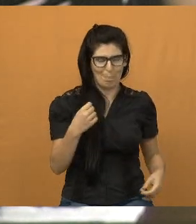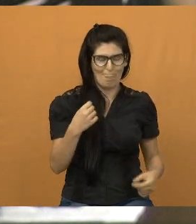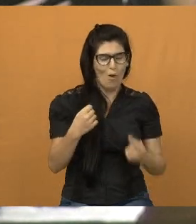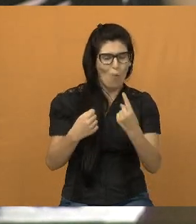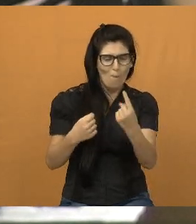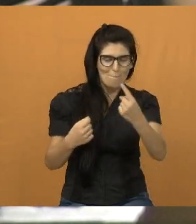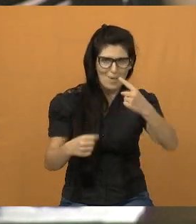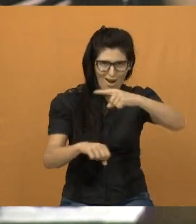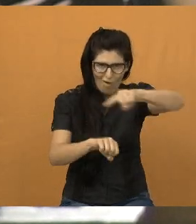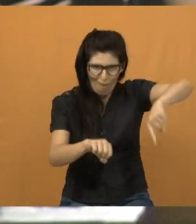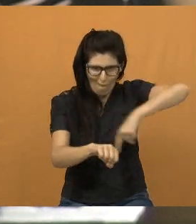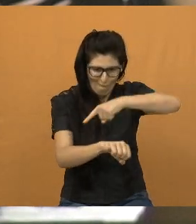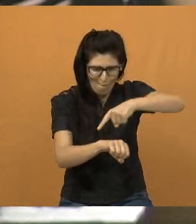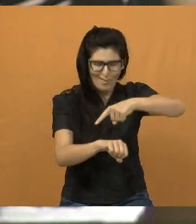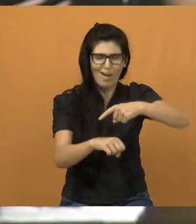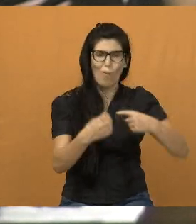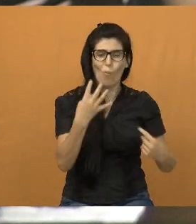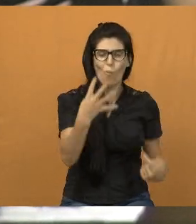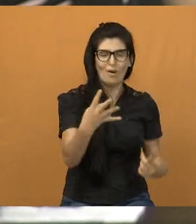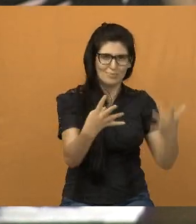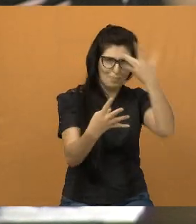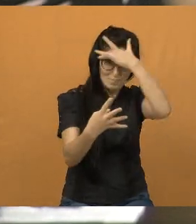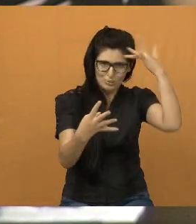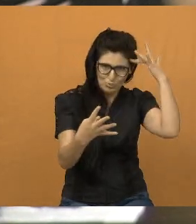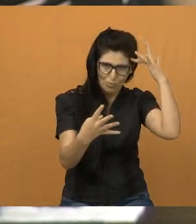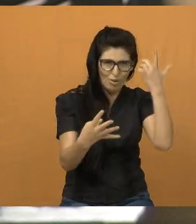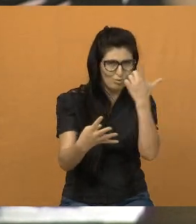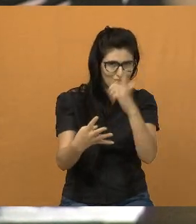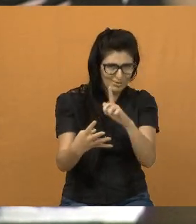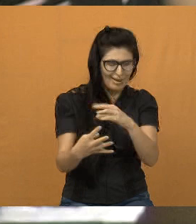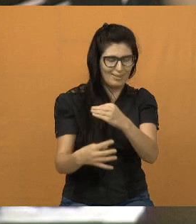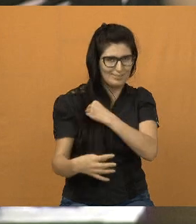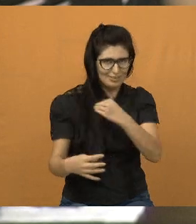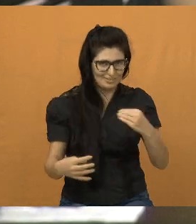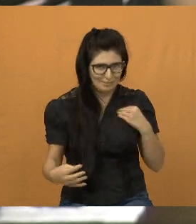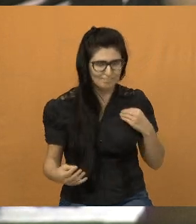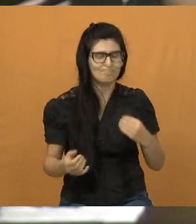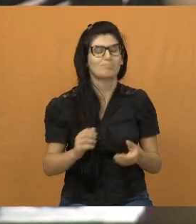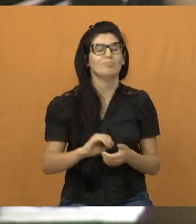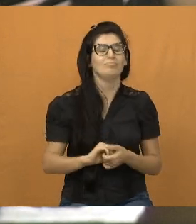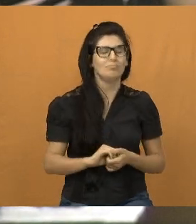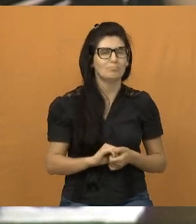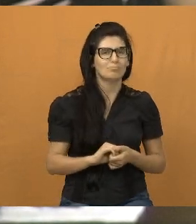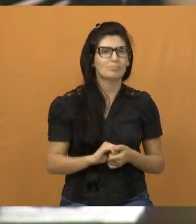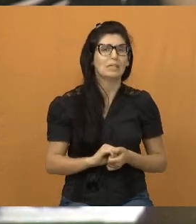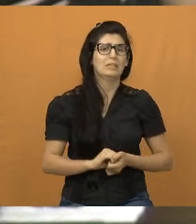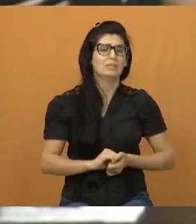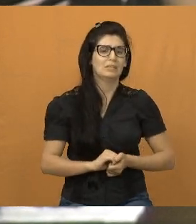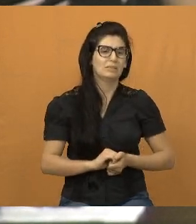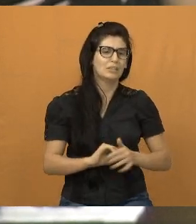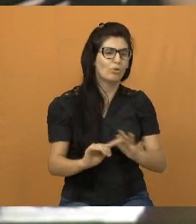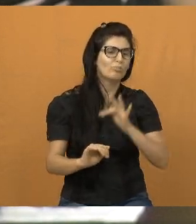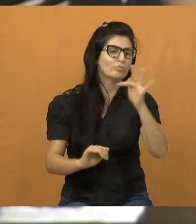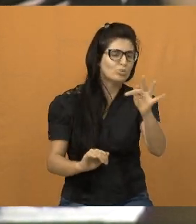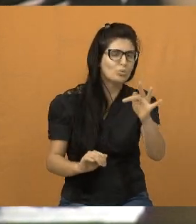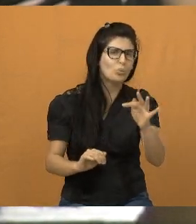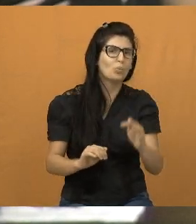número de ofertas de consulta na rede básica. Aí a tendência é diminuir mesmo, tanto a emergência como